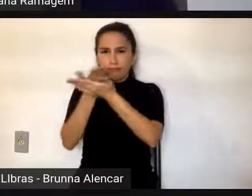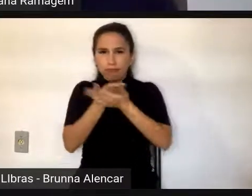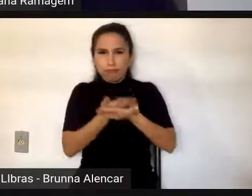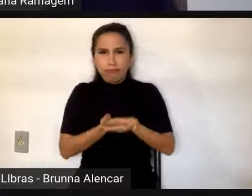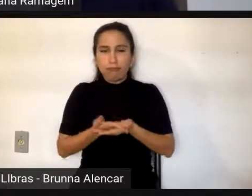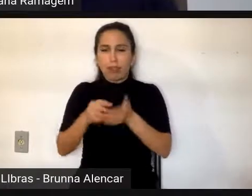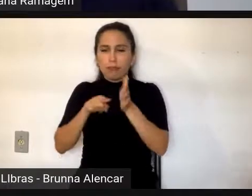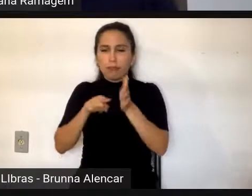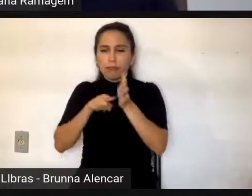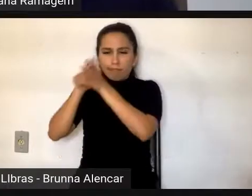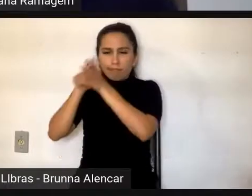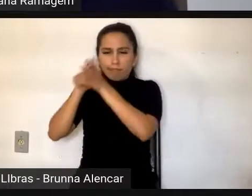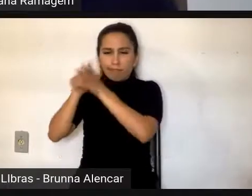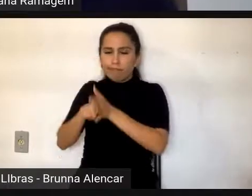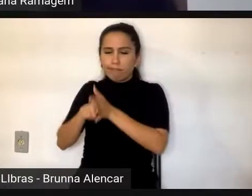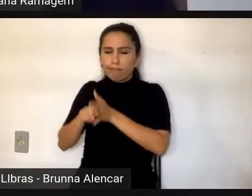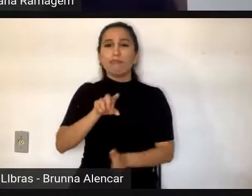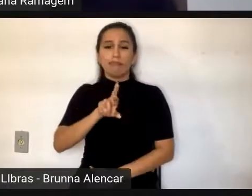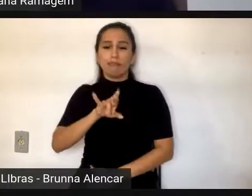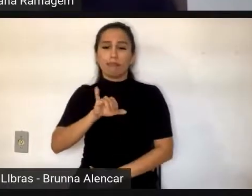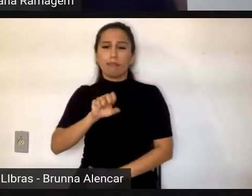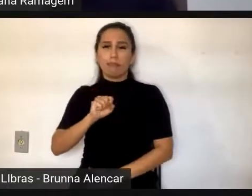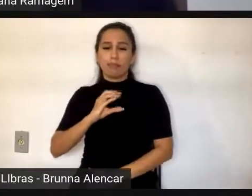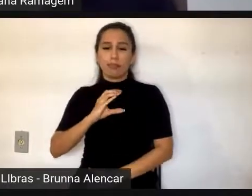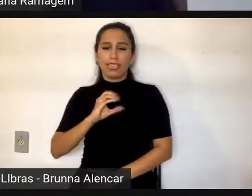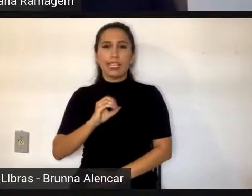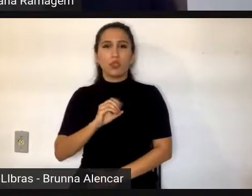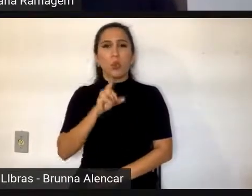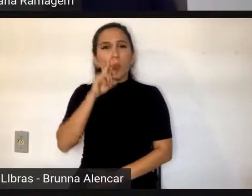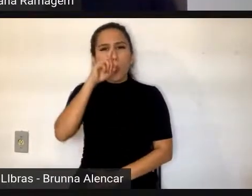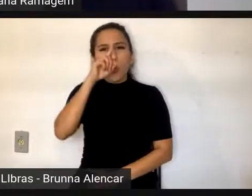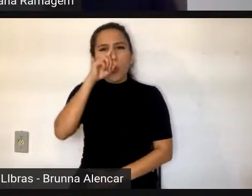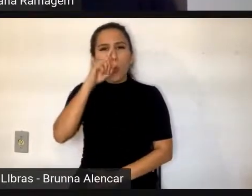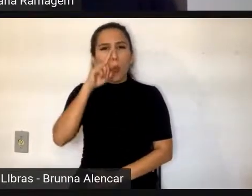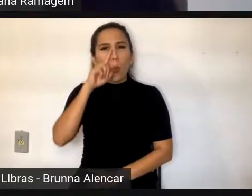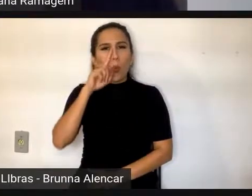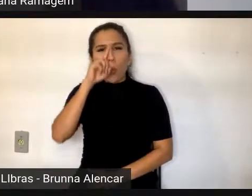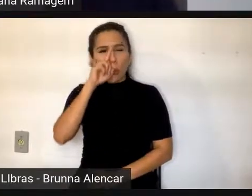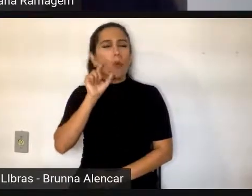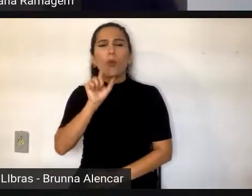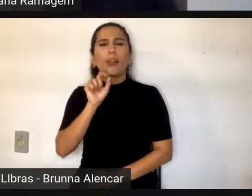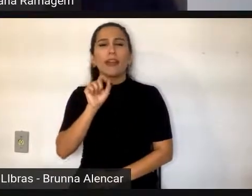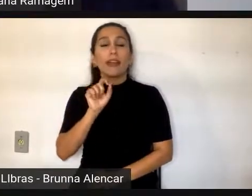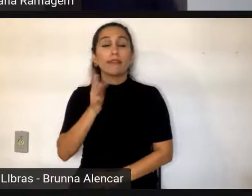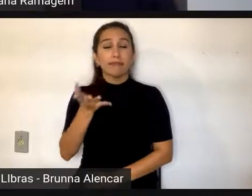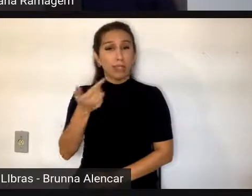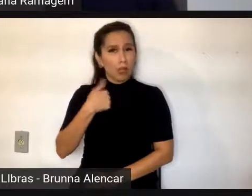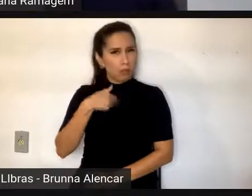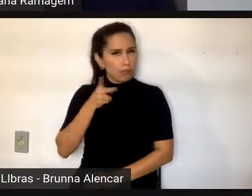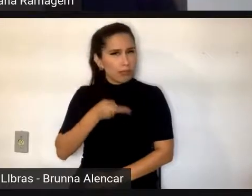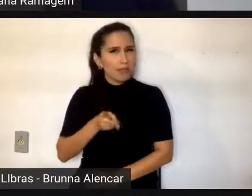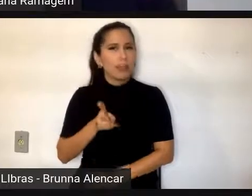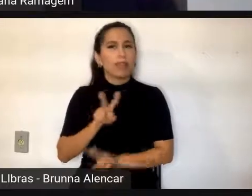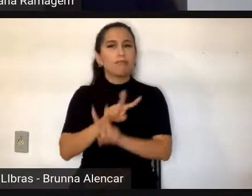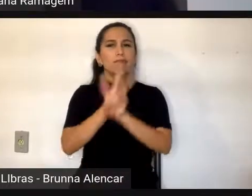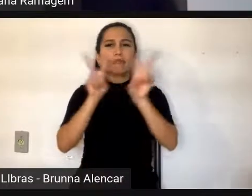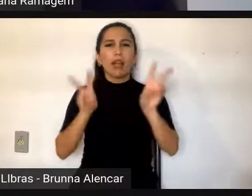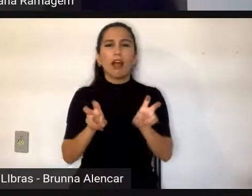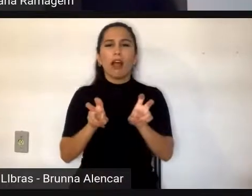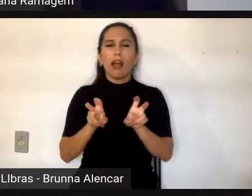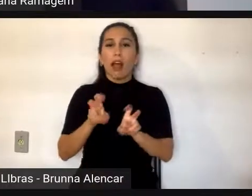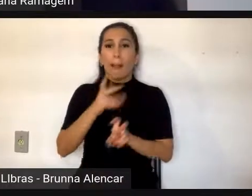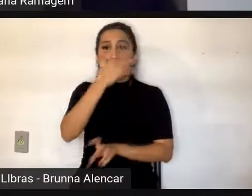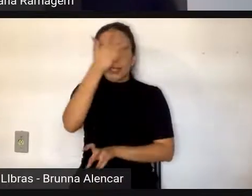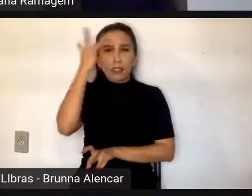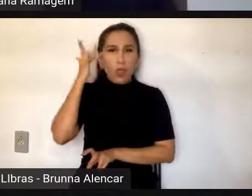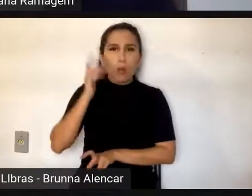risco, o que é risco? E eu gosto de dar um exemplo da bebida alcoólica, né? O fato de você consumir bebida